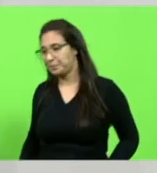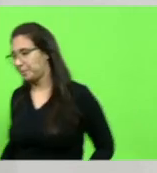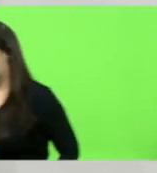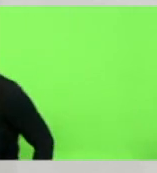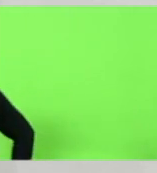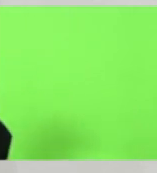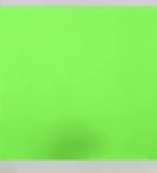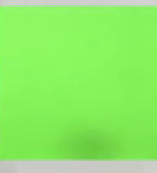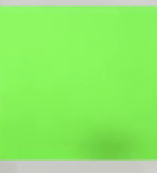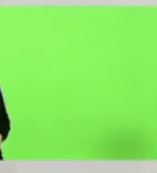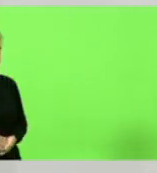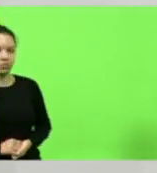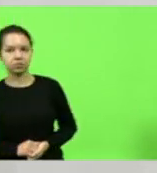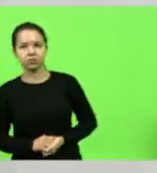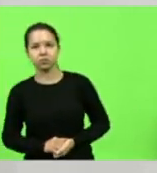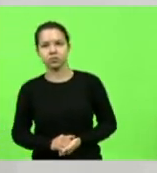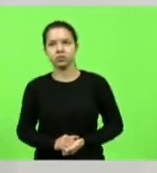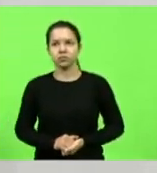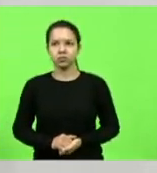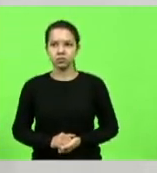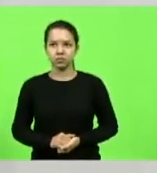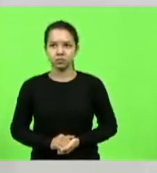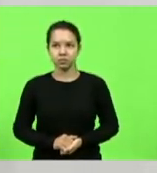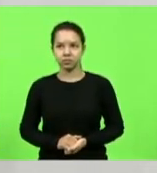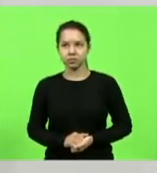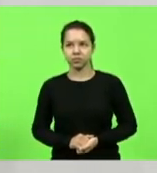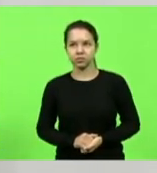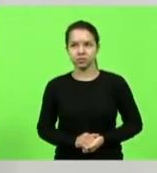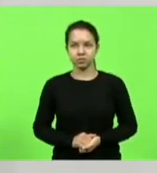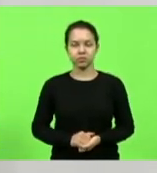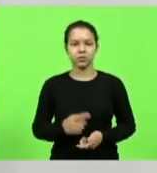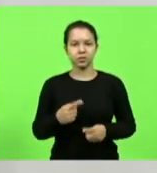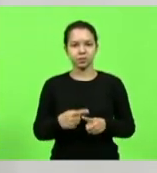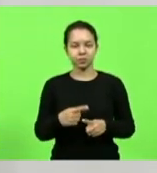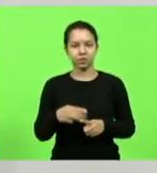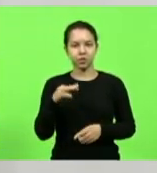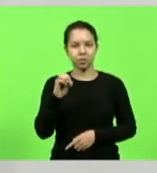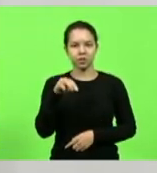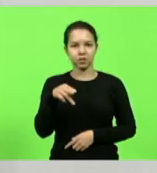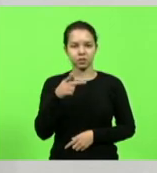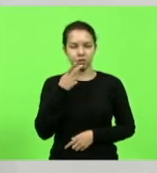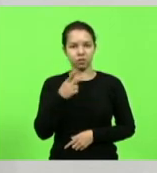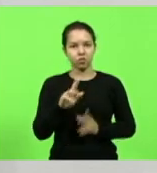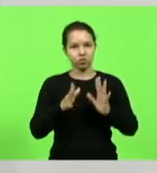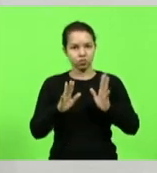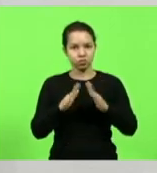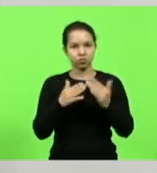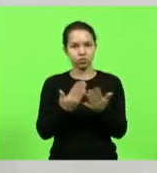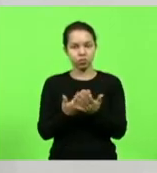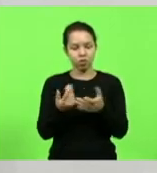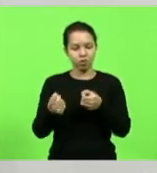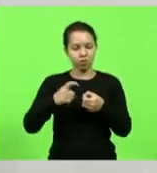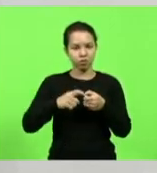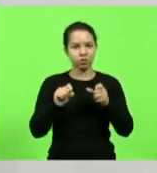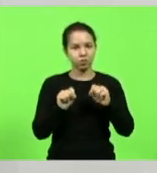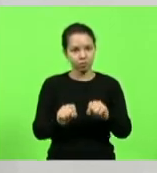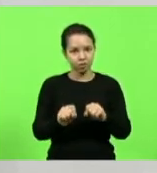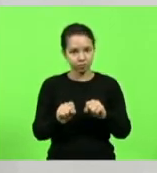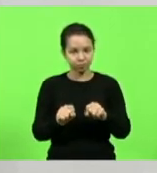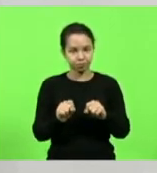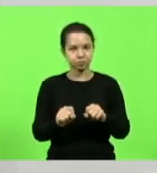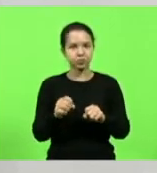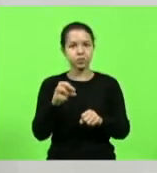eles são negacionistas, porque a OMS já falou que as escolas podem voltar, todos pela educação. O CRM agora,